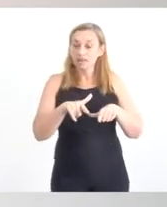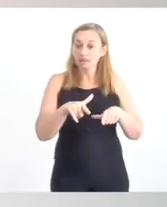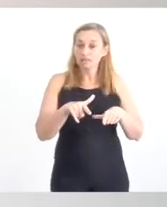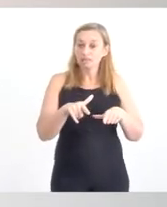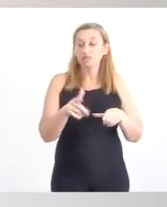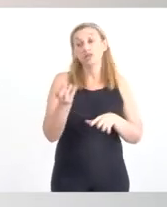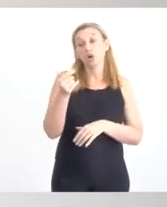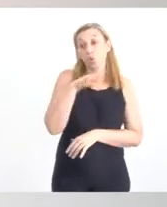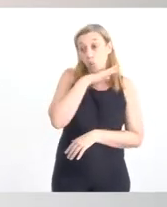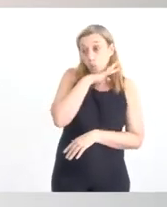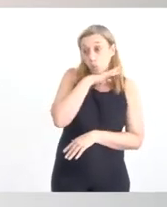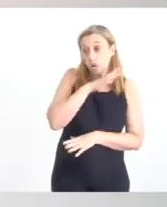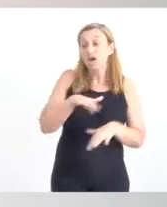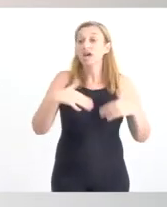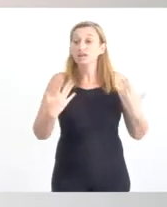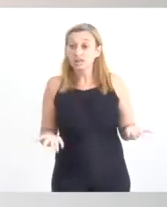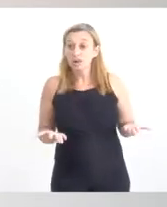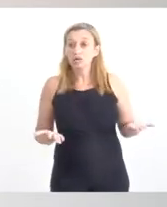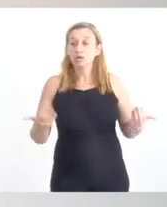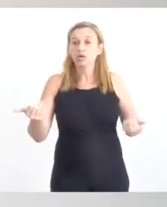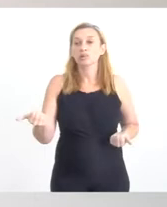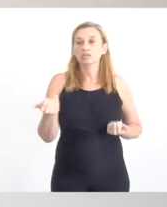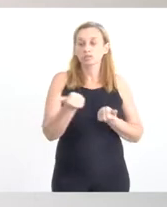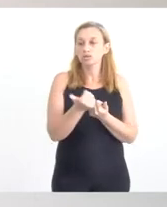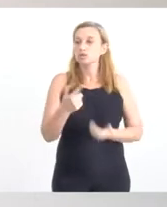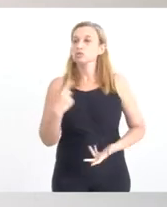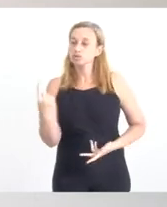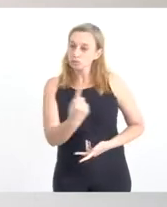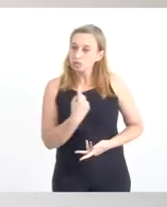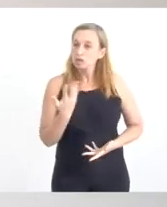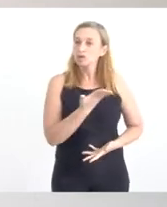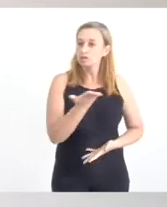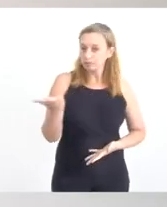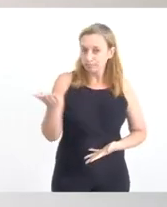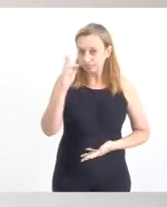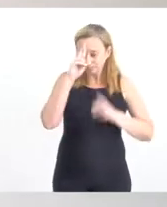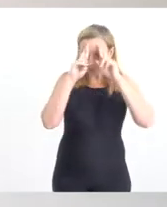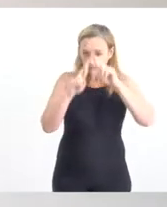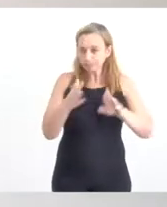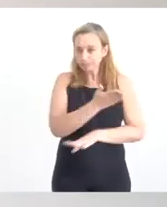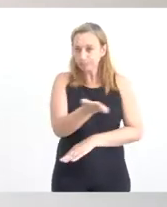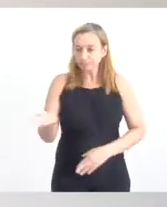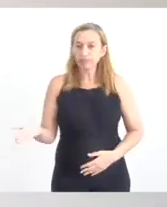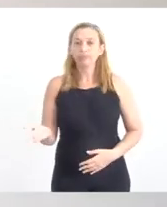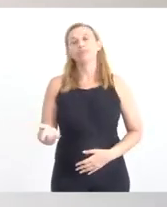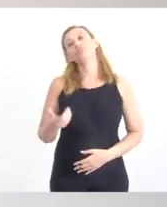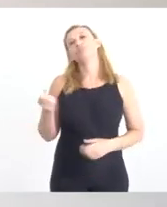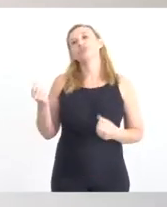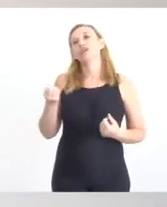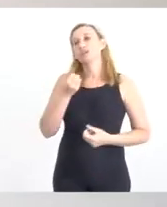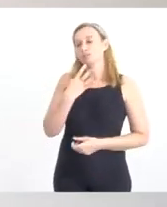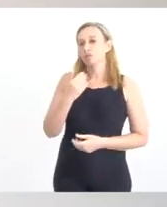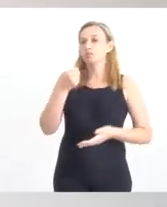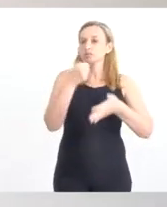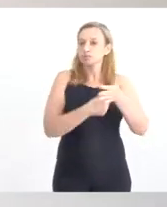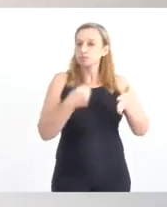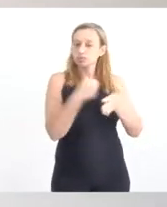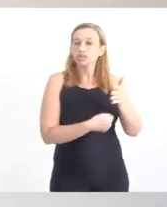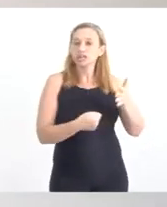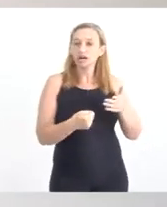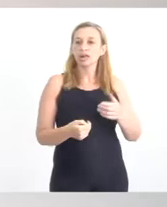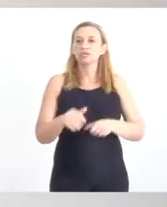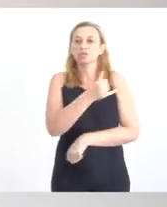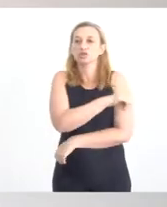fica com a pega tão contem com a gente Máximo Respeito a todos e todos vocês e Valeu por lutar e aí